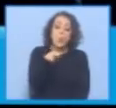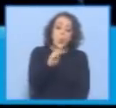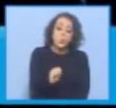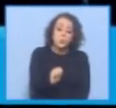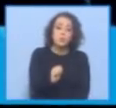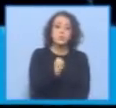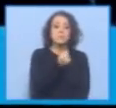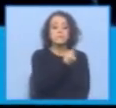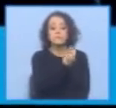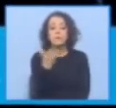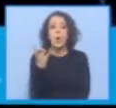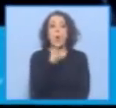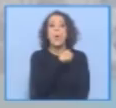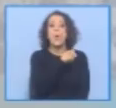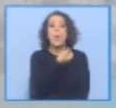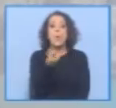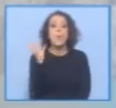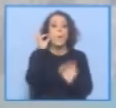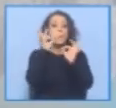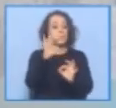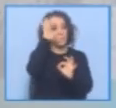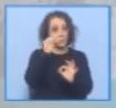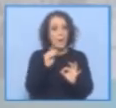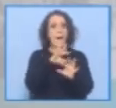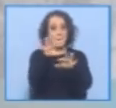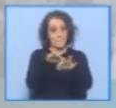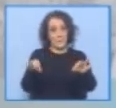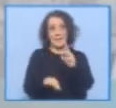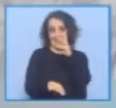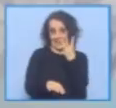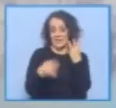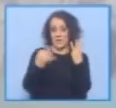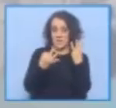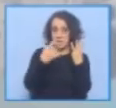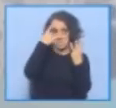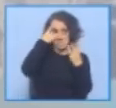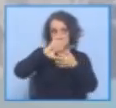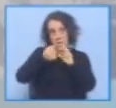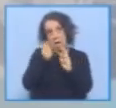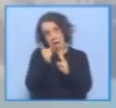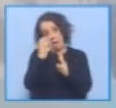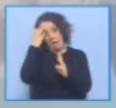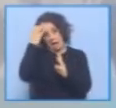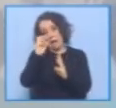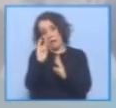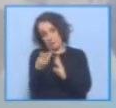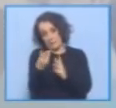número exato. Os presentes, esses sim, são 3, não é? E daí se faz a associação.